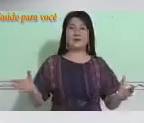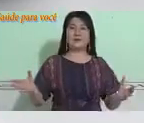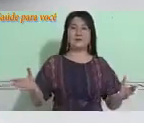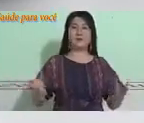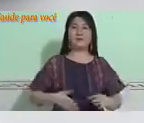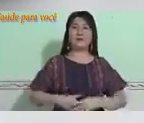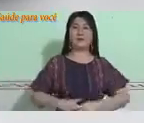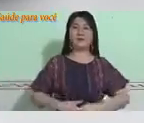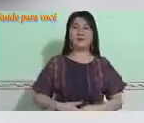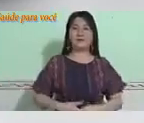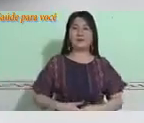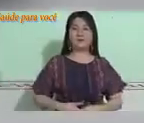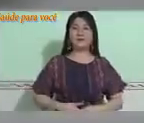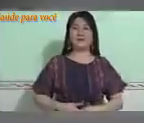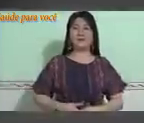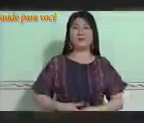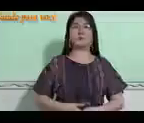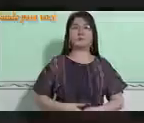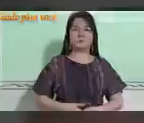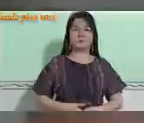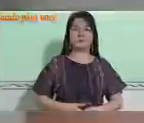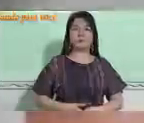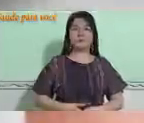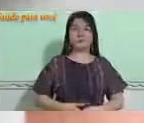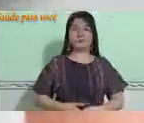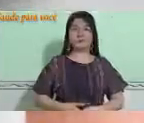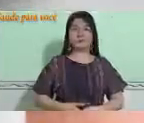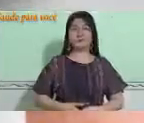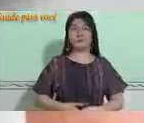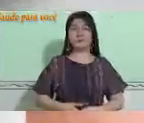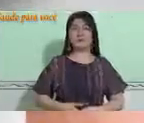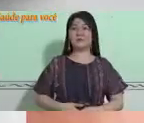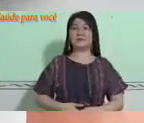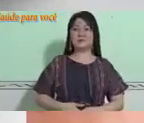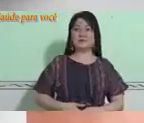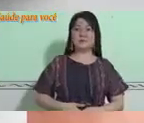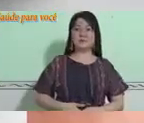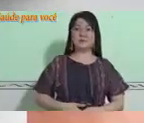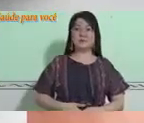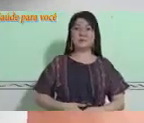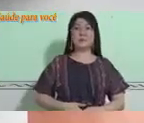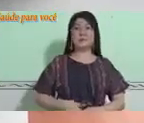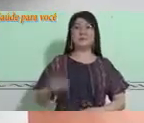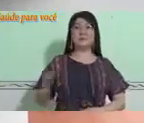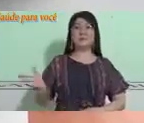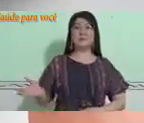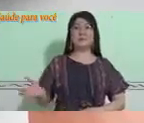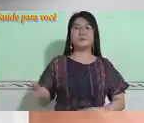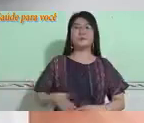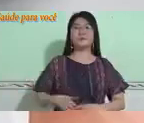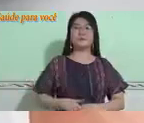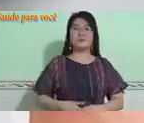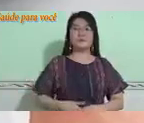para alongar a face, vírgula, pode se segurar na ponta dos pés, vírgula, puxando o S P R A C I M A até acento